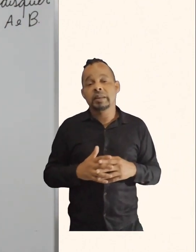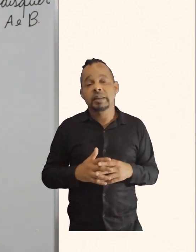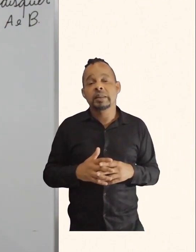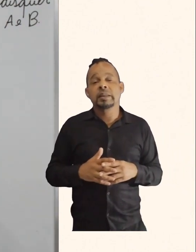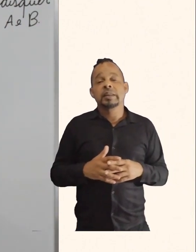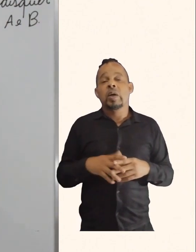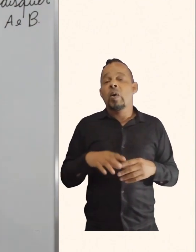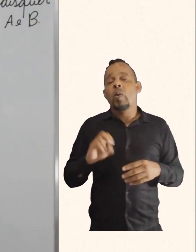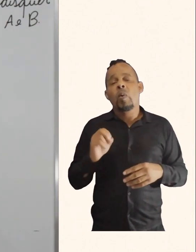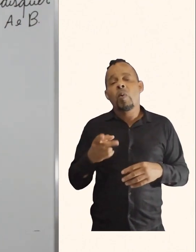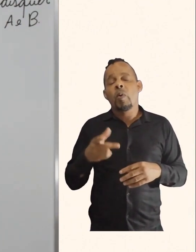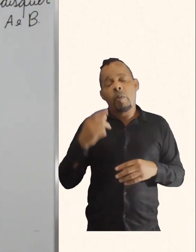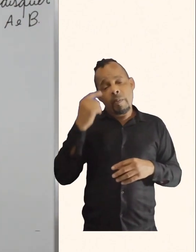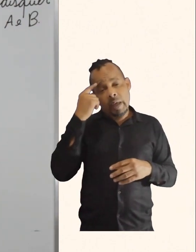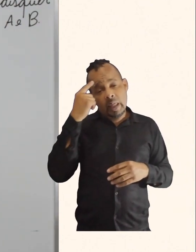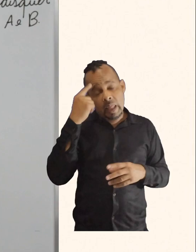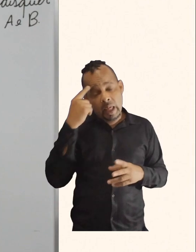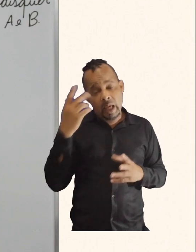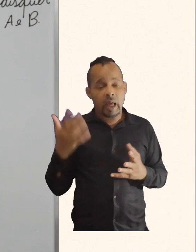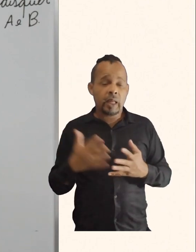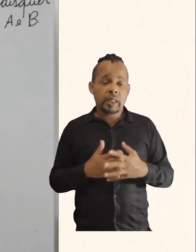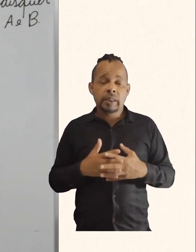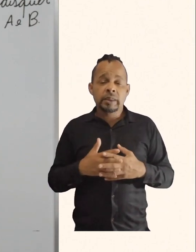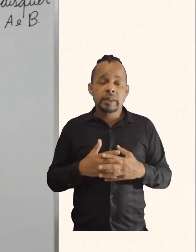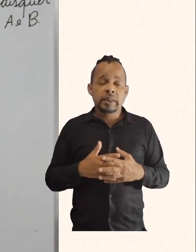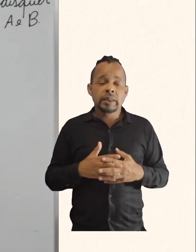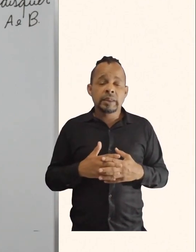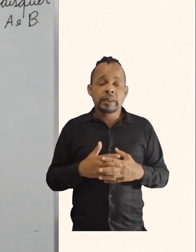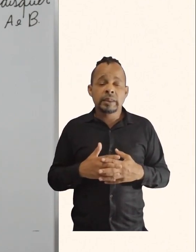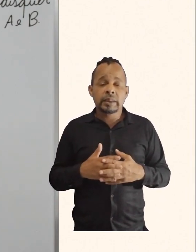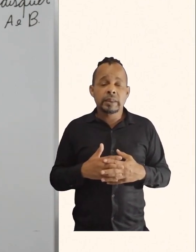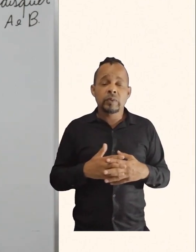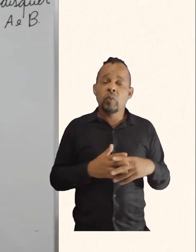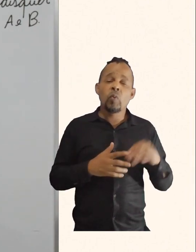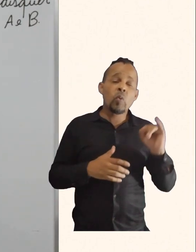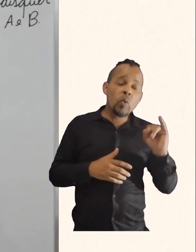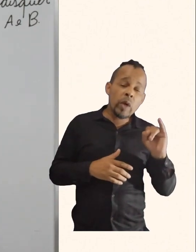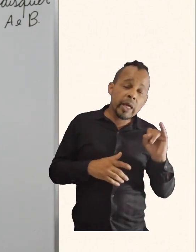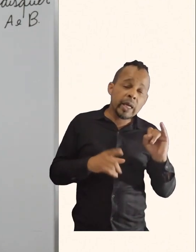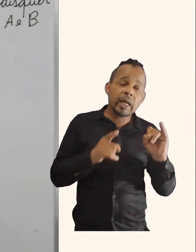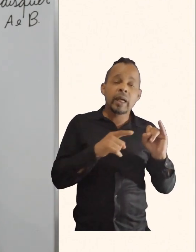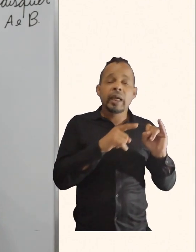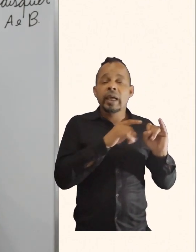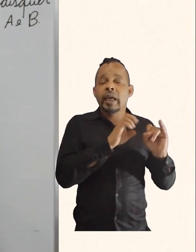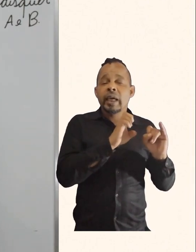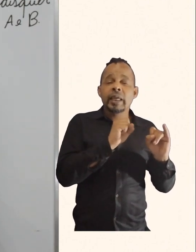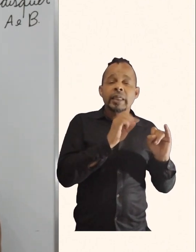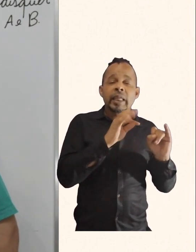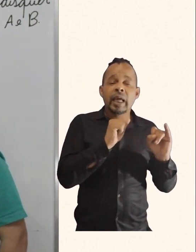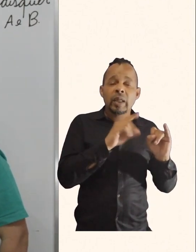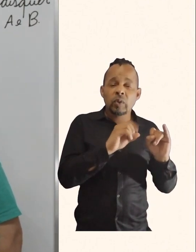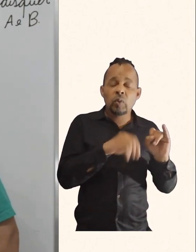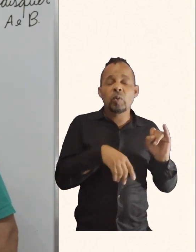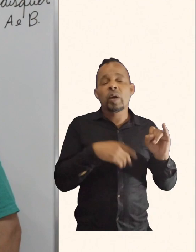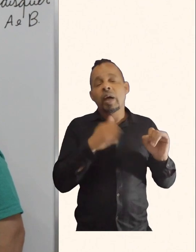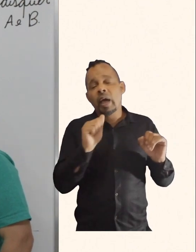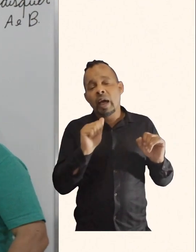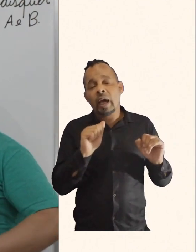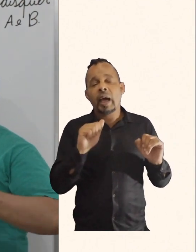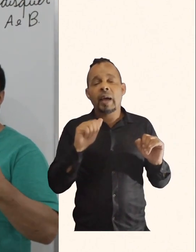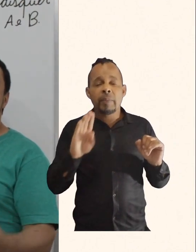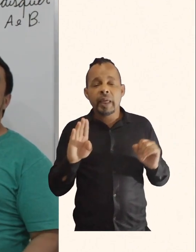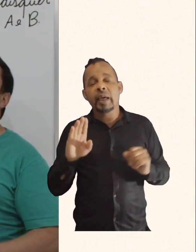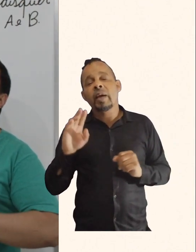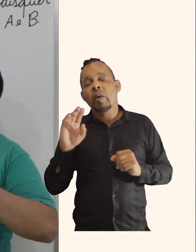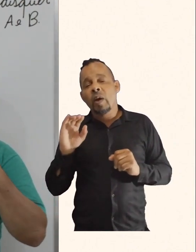falar de maneira mais genérica. No estado I, no estado 1, no estado 2, no estado A,